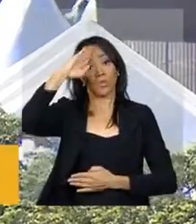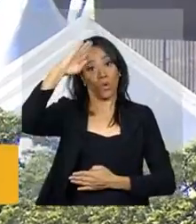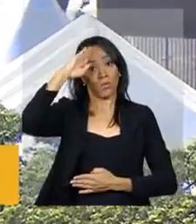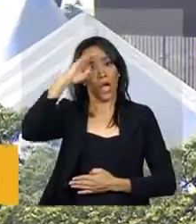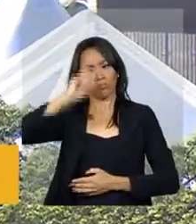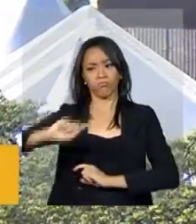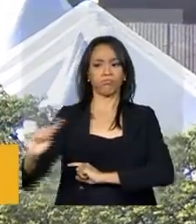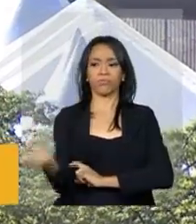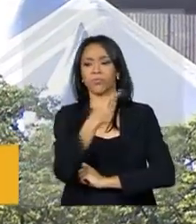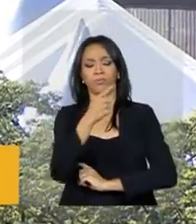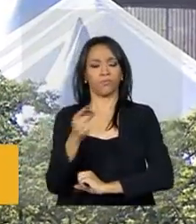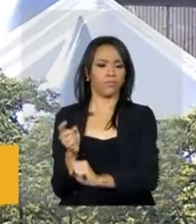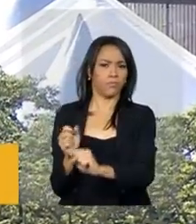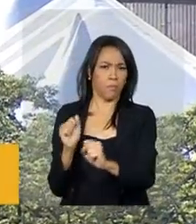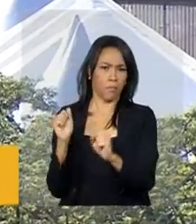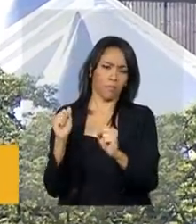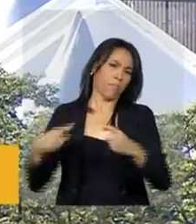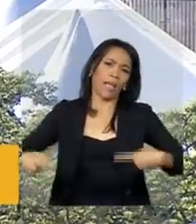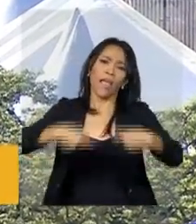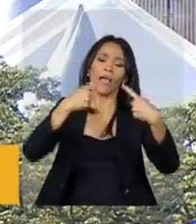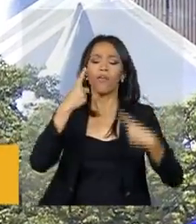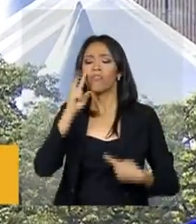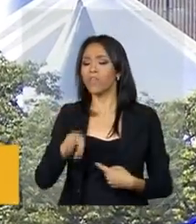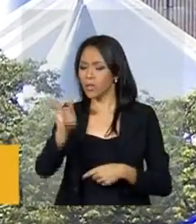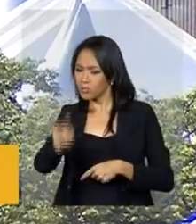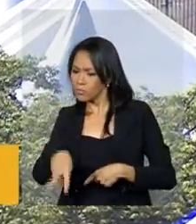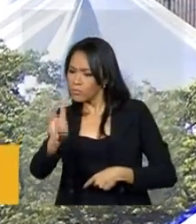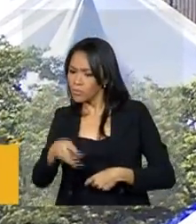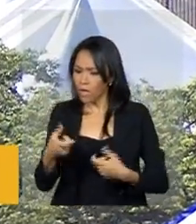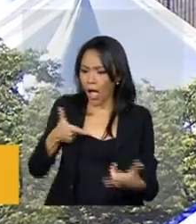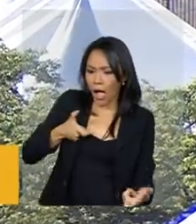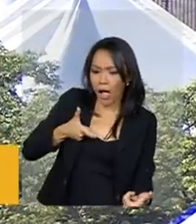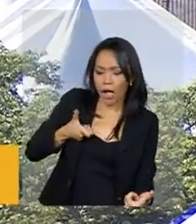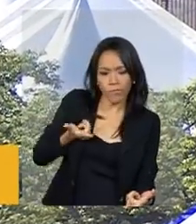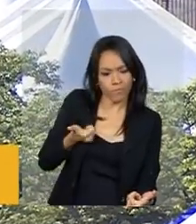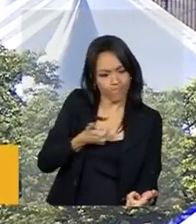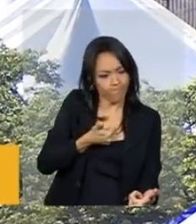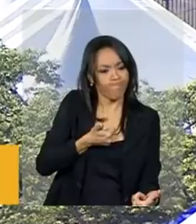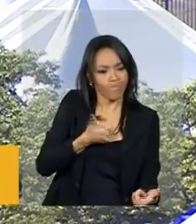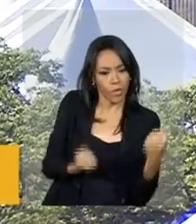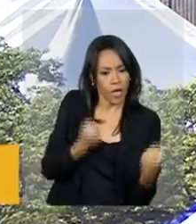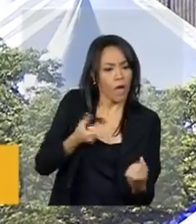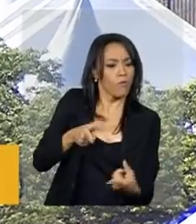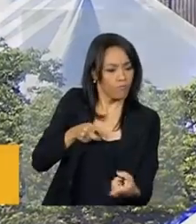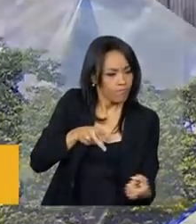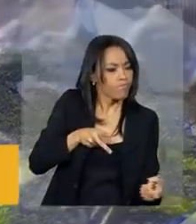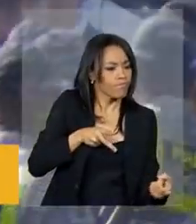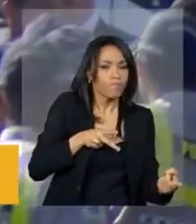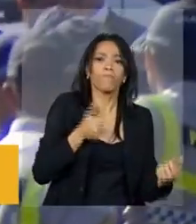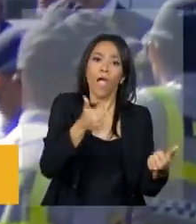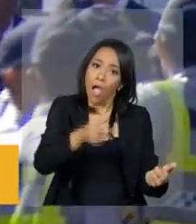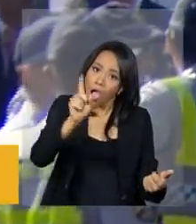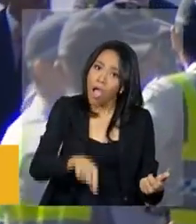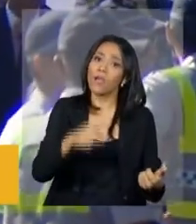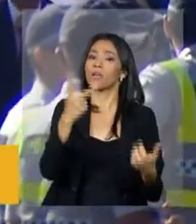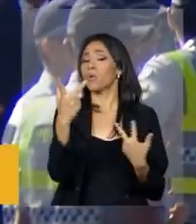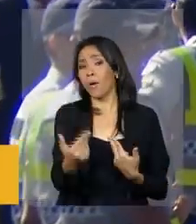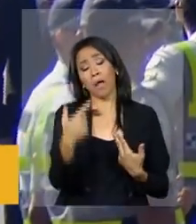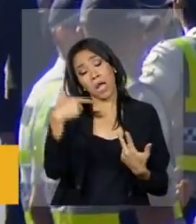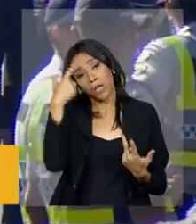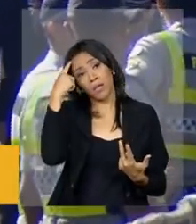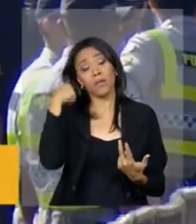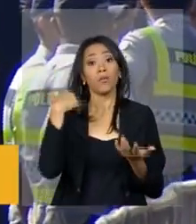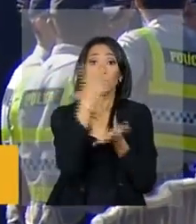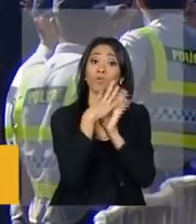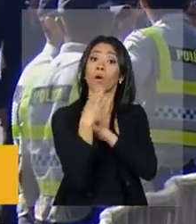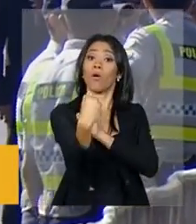batalhas, verificavam o estado do equipamento, armamento, condições de rigidez da tropa, então era a revista. E passou a ser, então, um